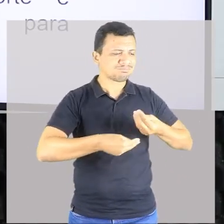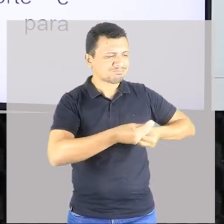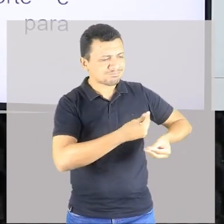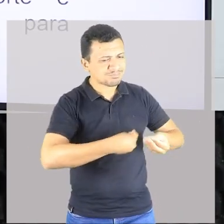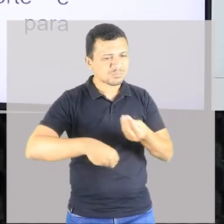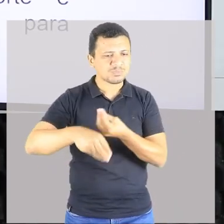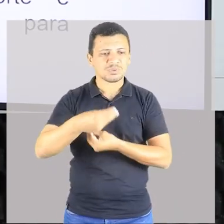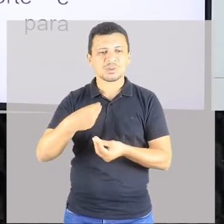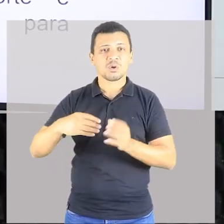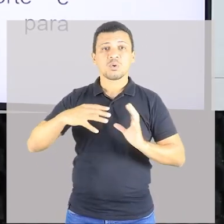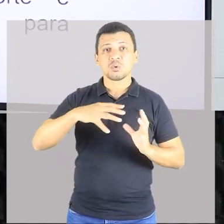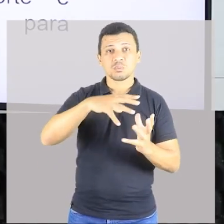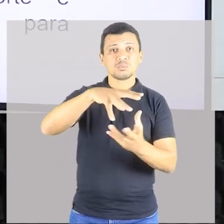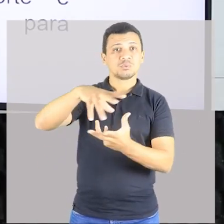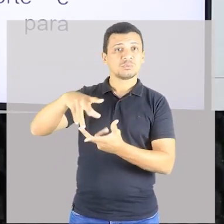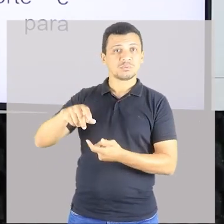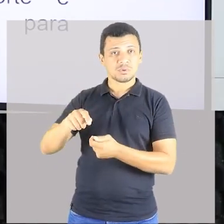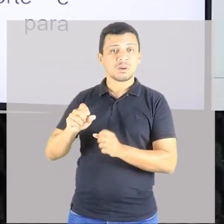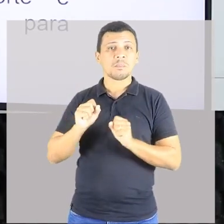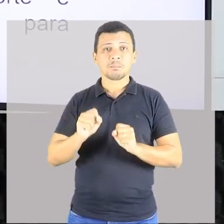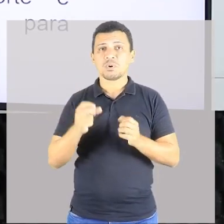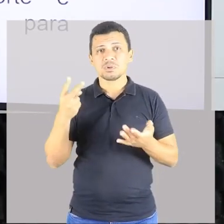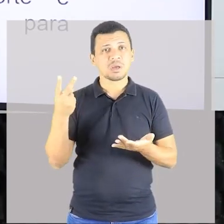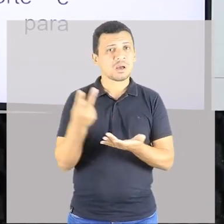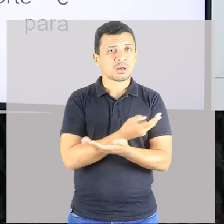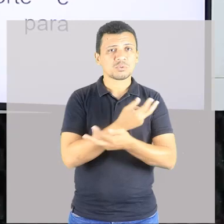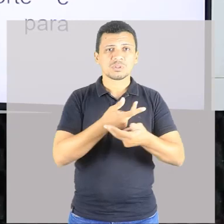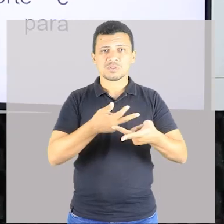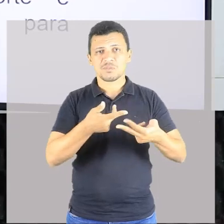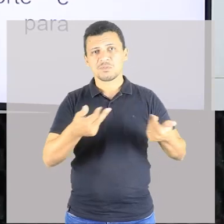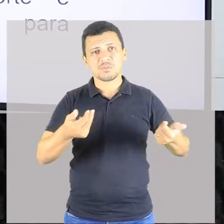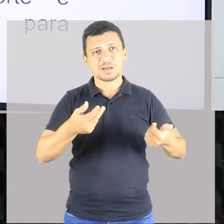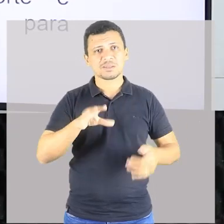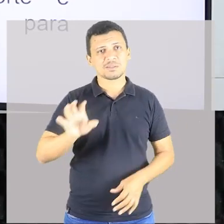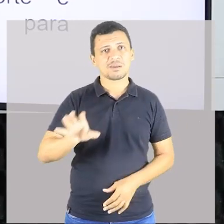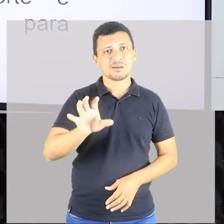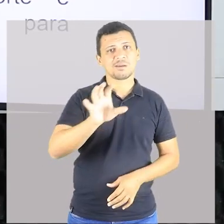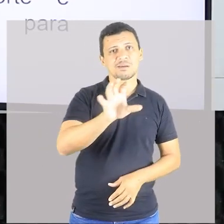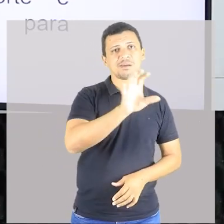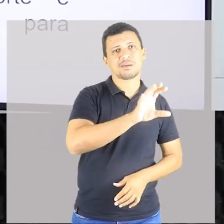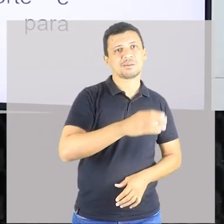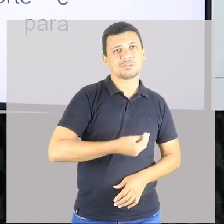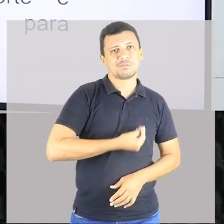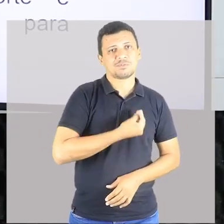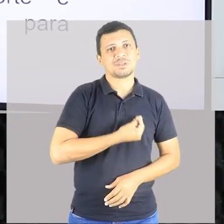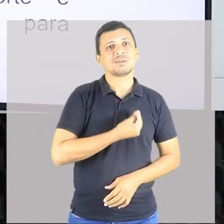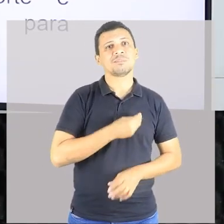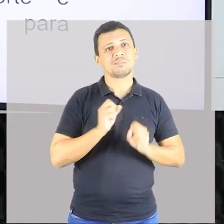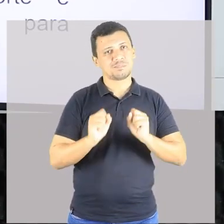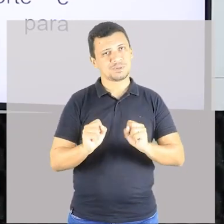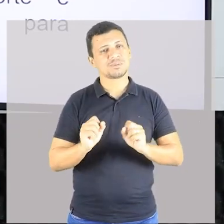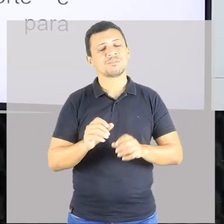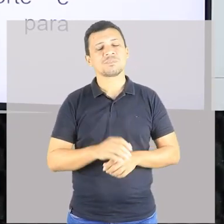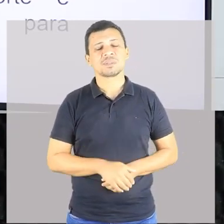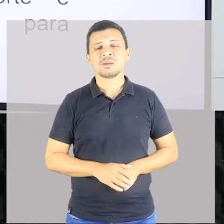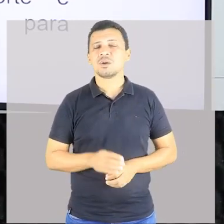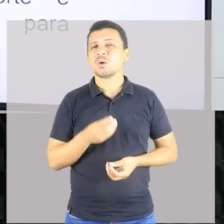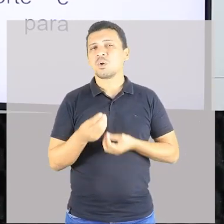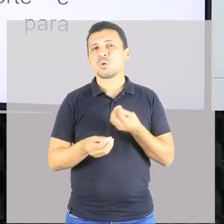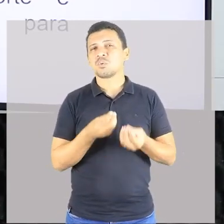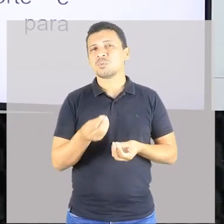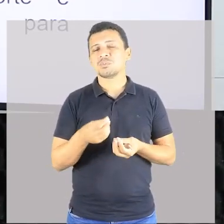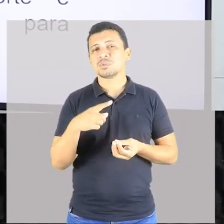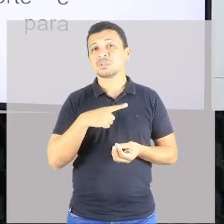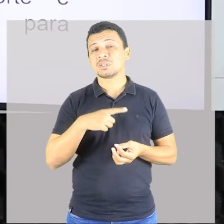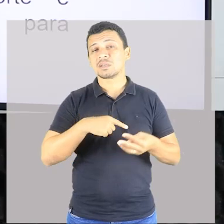nível global, que pode acontecer em várias esferas da vida, em variados campos. Mas a gente pode categorizar esses campos